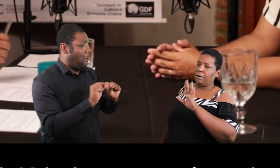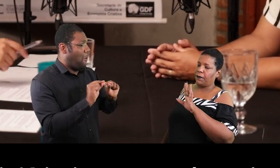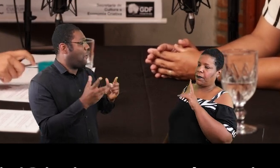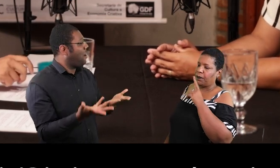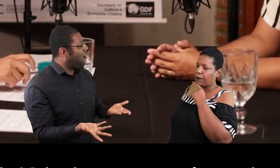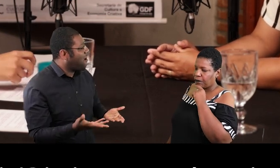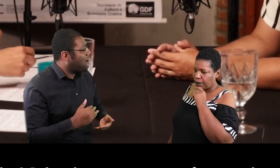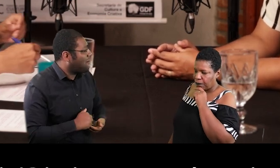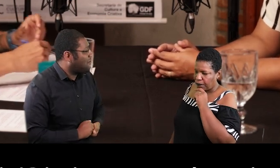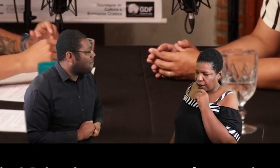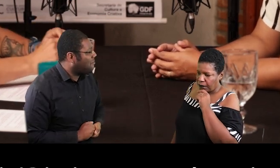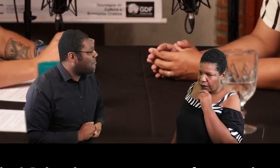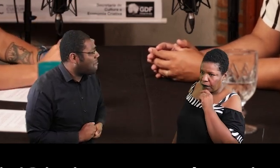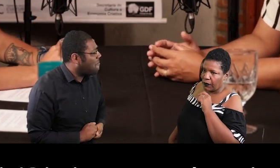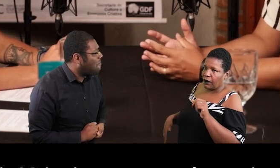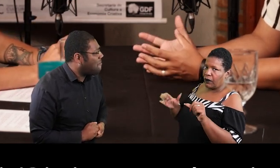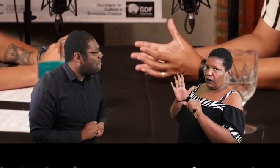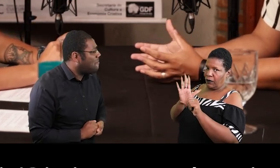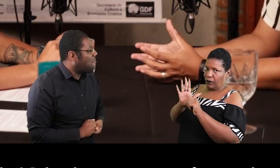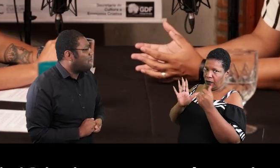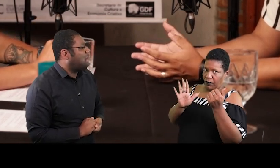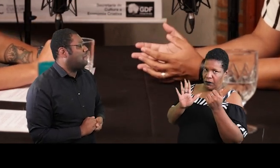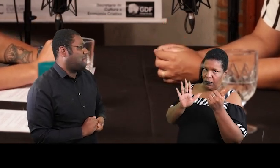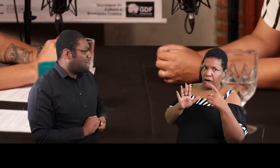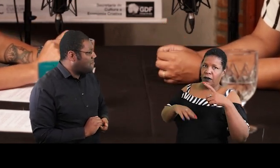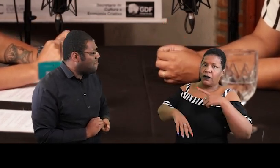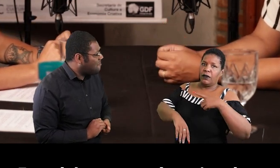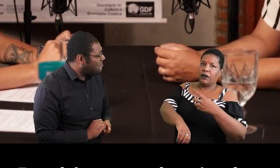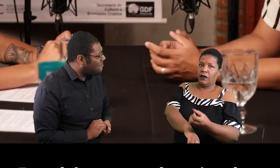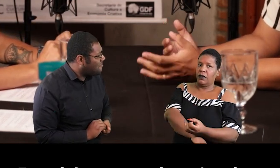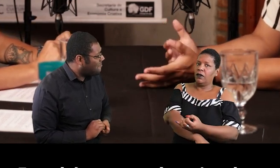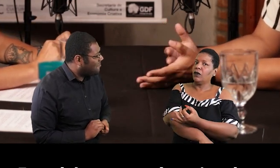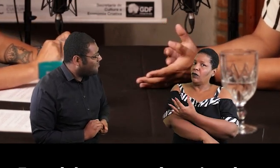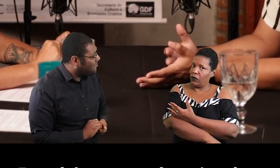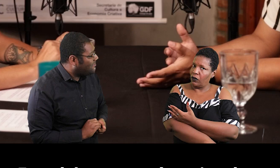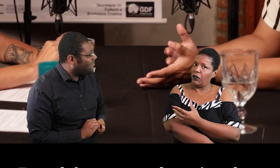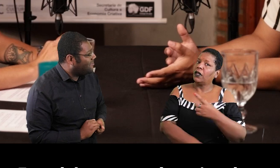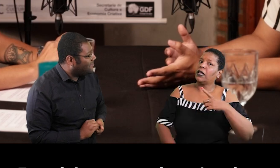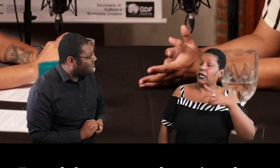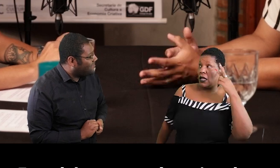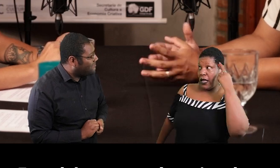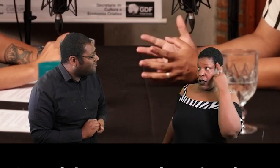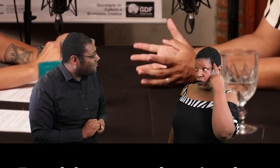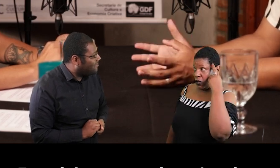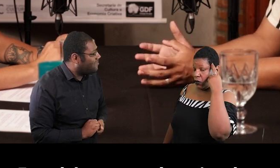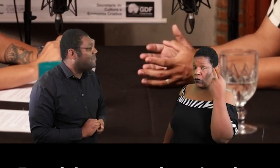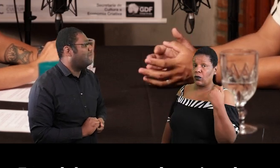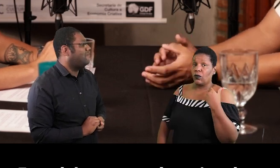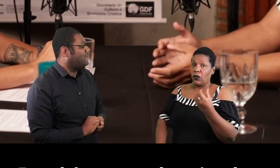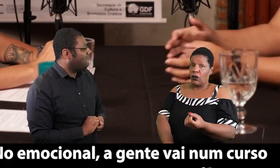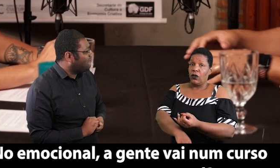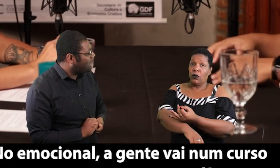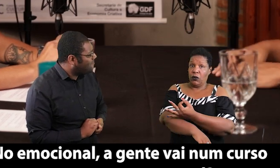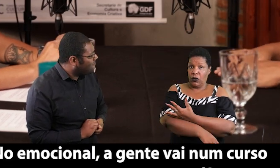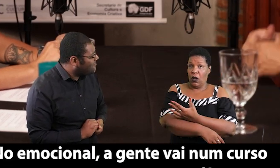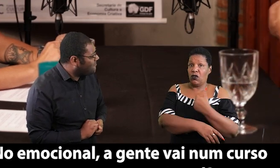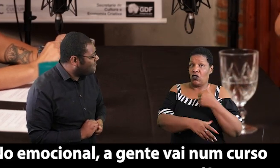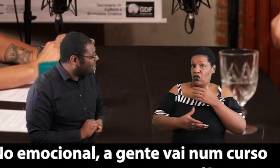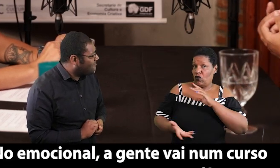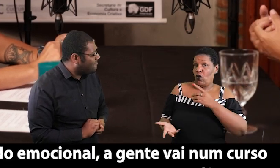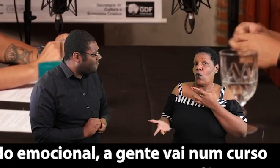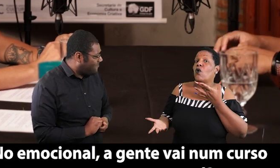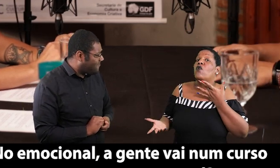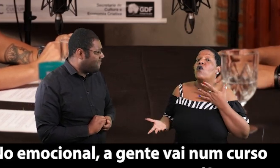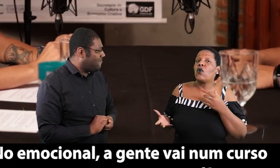Primeiro, tem a parte do emocional e também a parte do racional. No emocional, a gente vai num curso que a